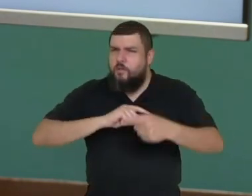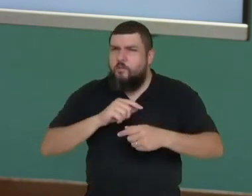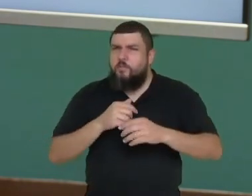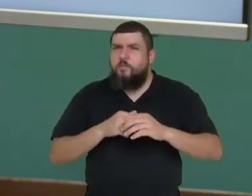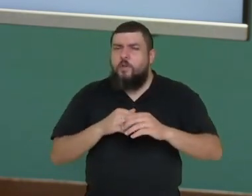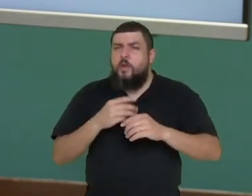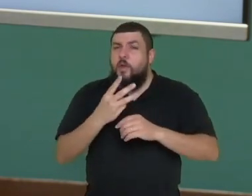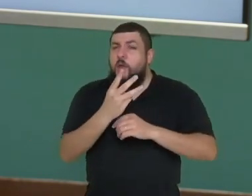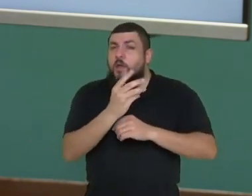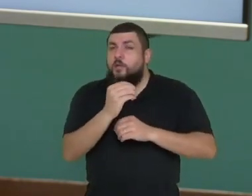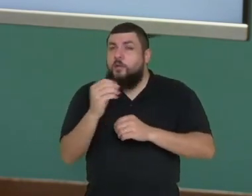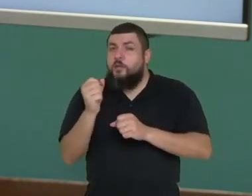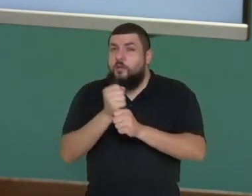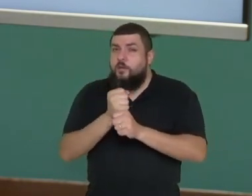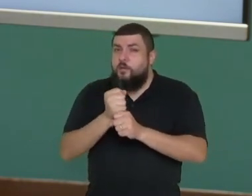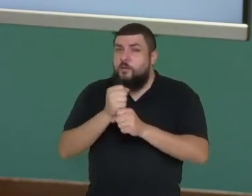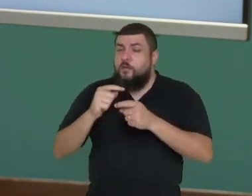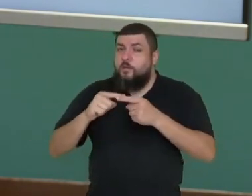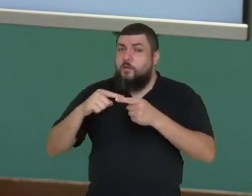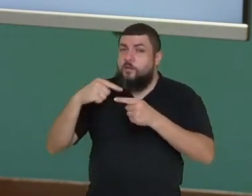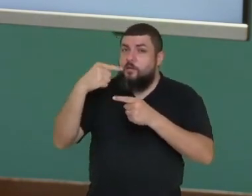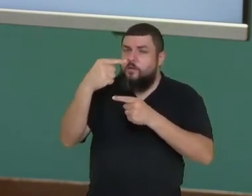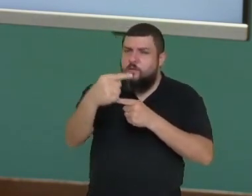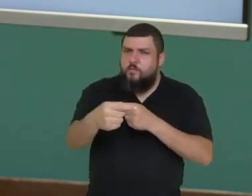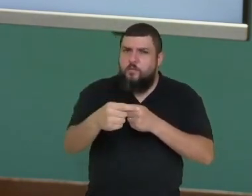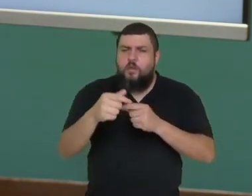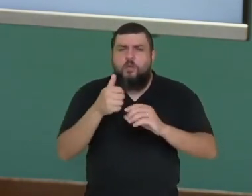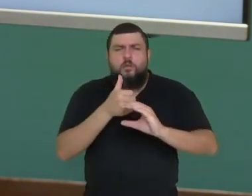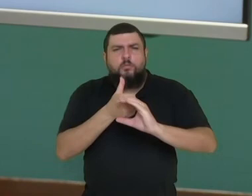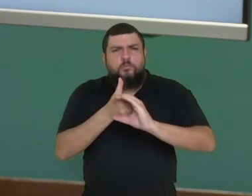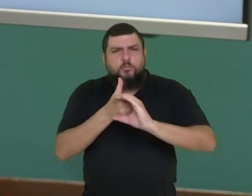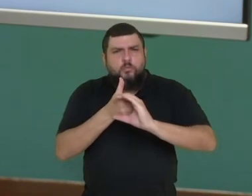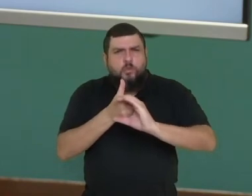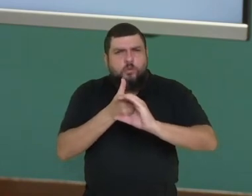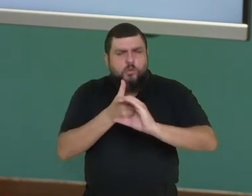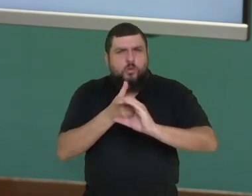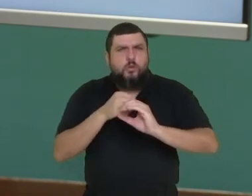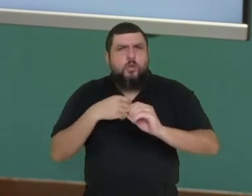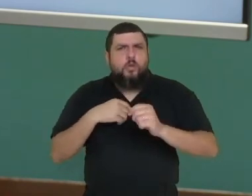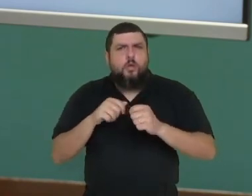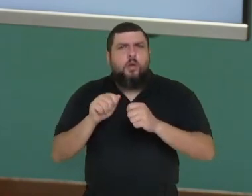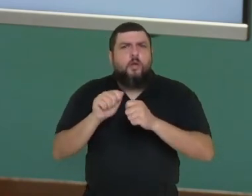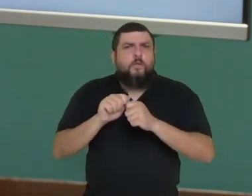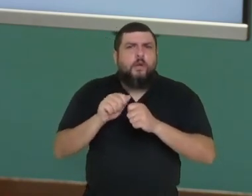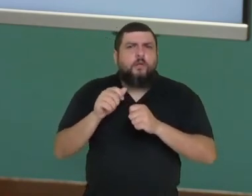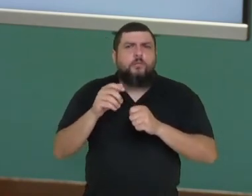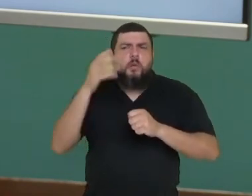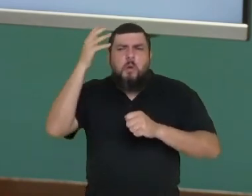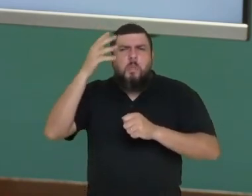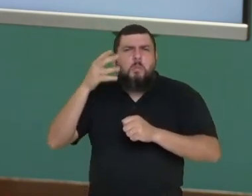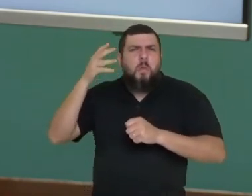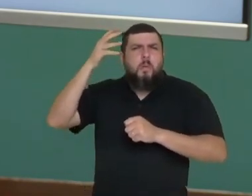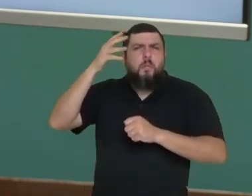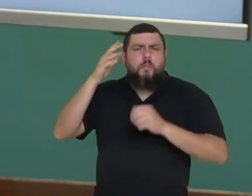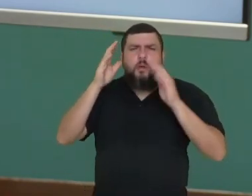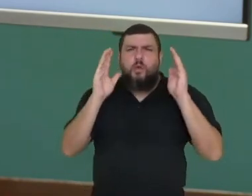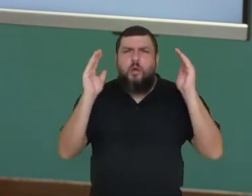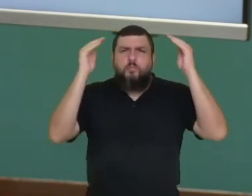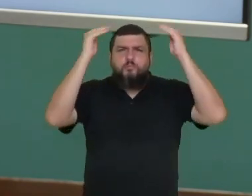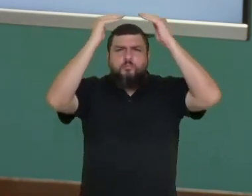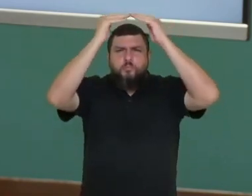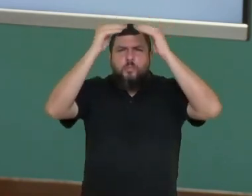300 anos depois, todo um trabalho por causa de um discurso meio que inflamado do Papa Urbano